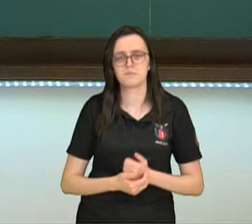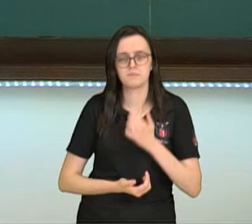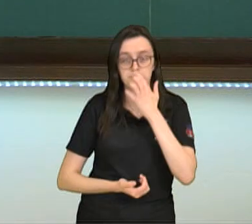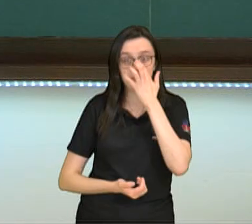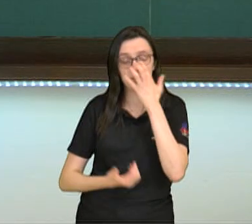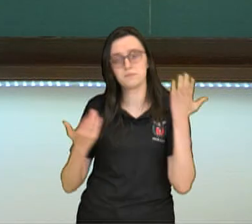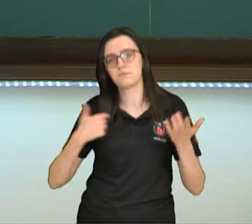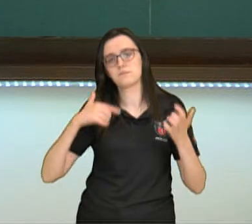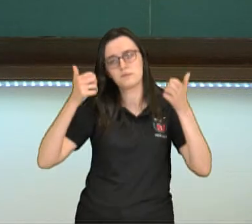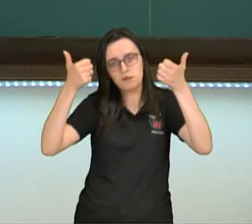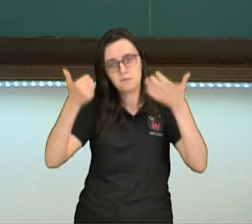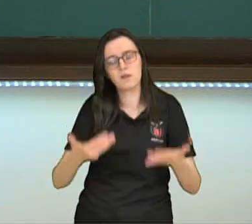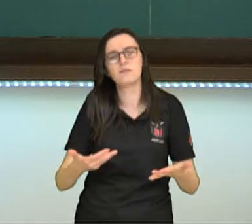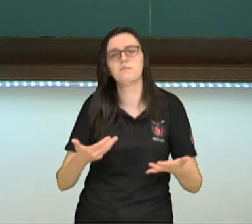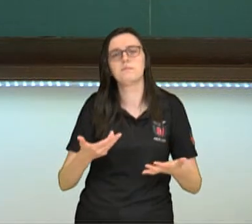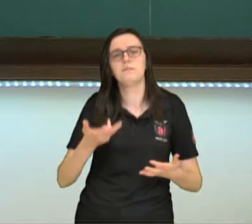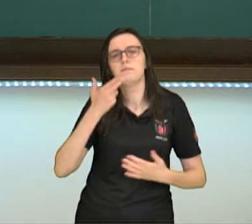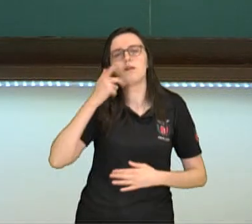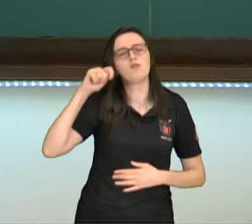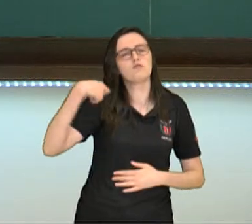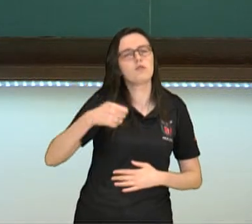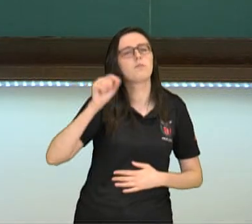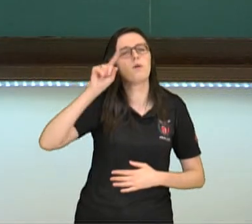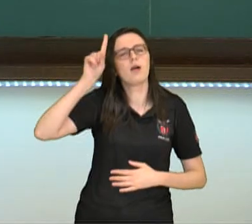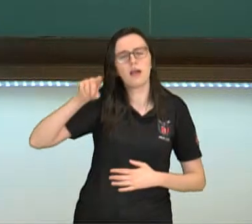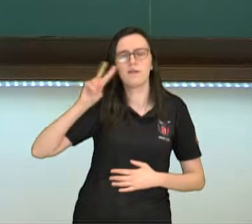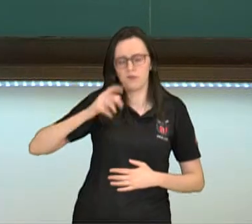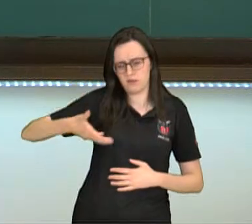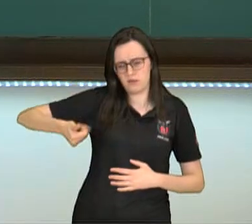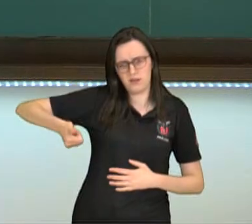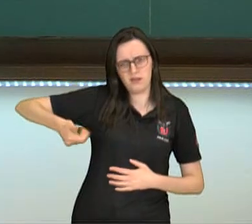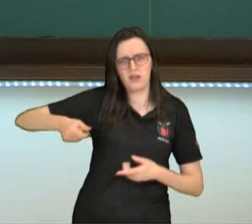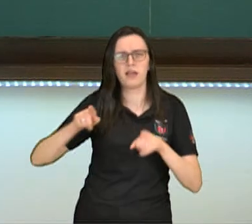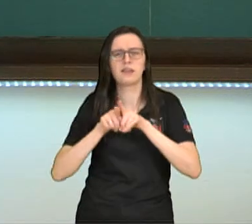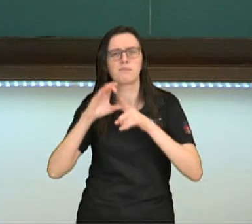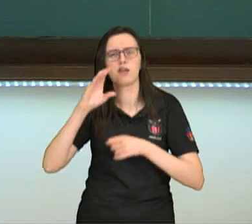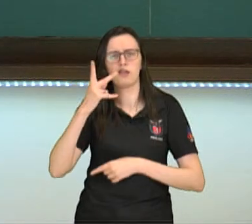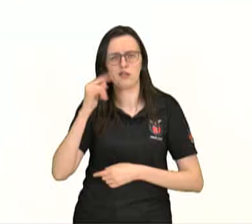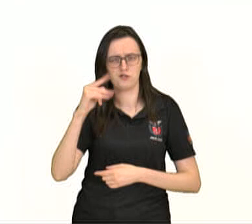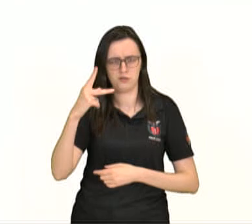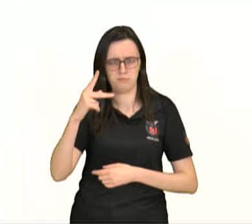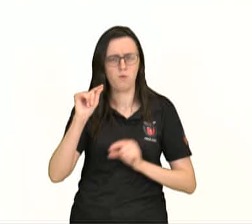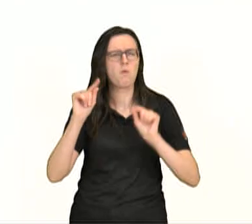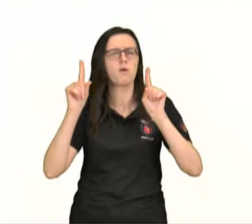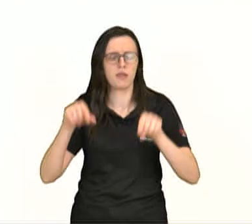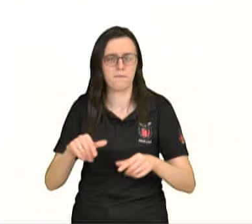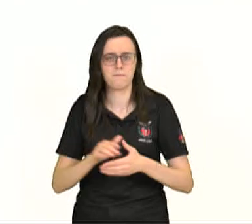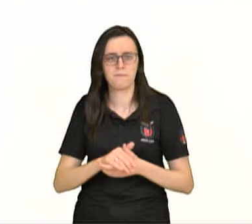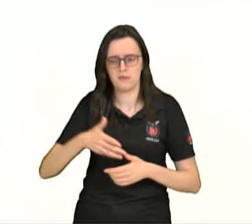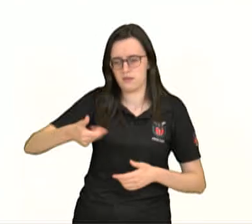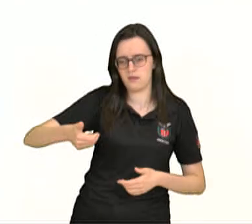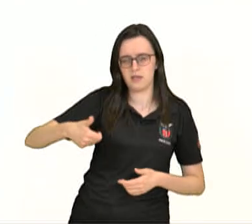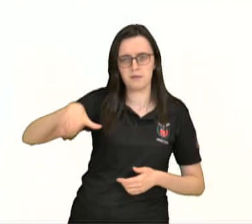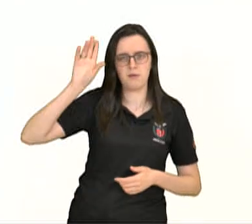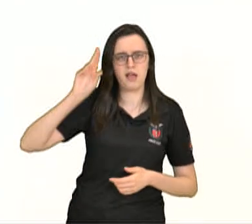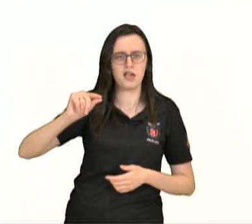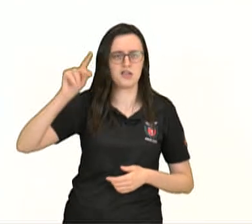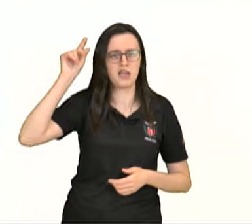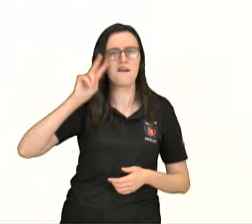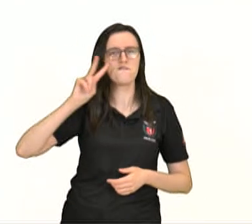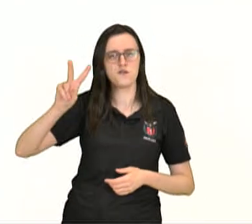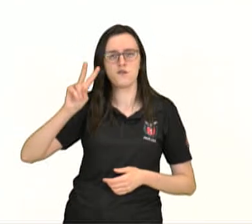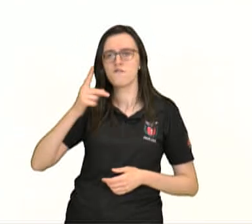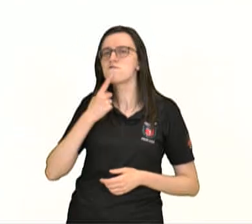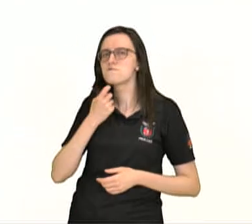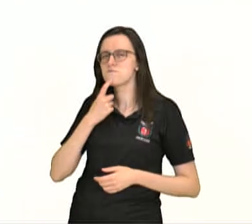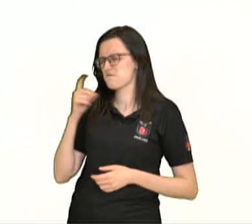Aí, como eu disse, vamos falar sobre o picotador e o chip em específico. Então, o picotador é mais antigo, né? Esse aqui é o